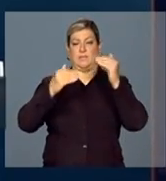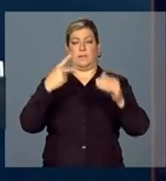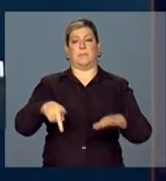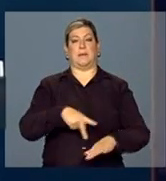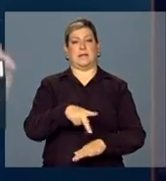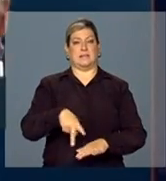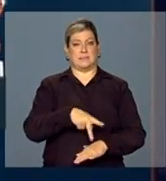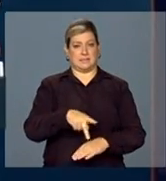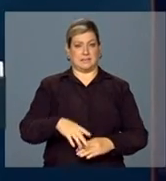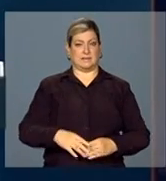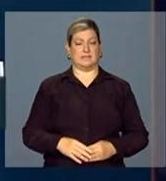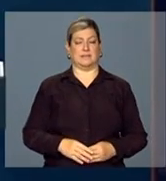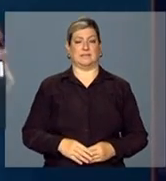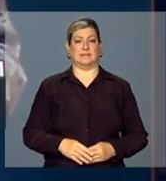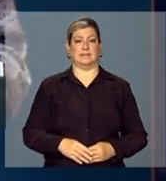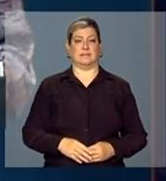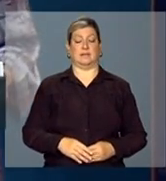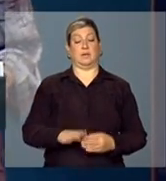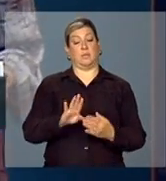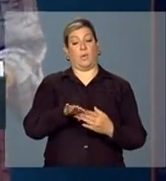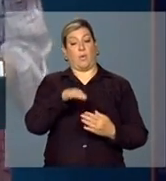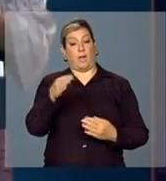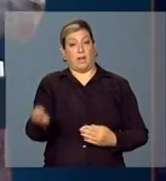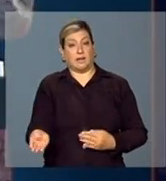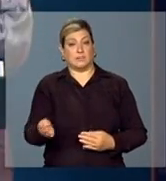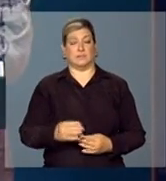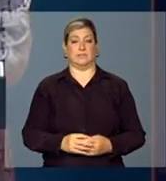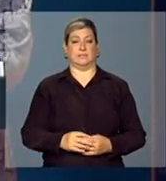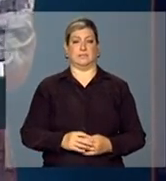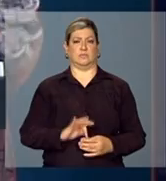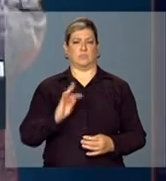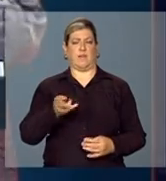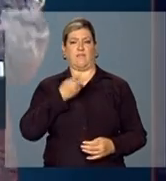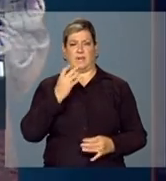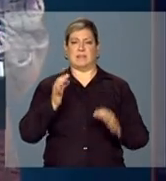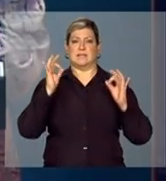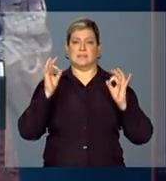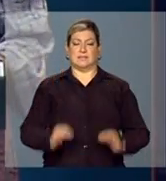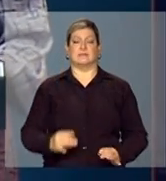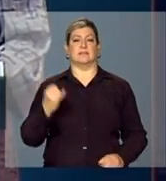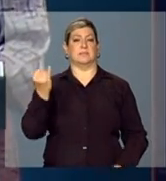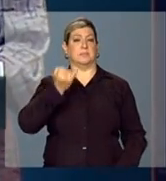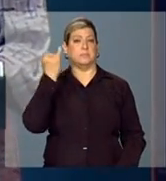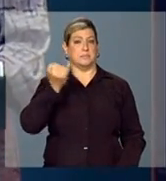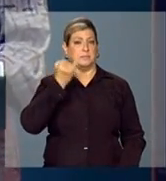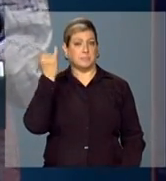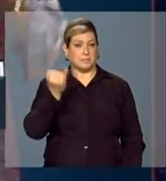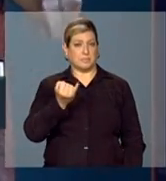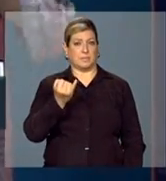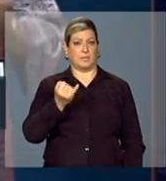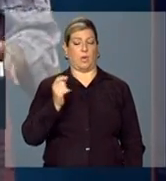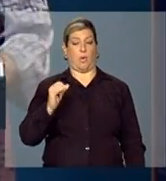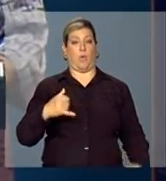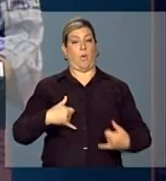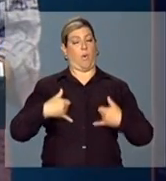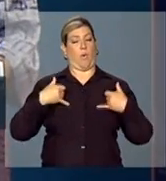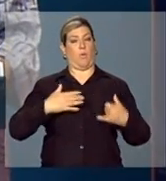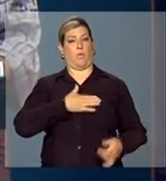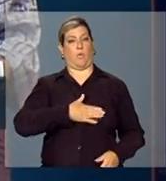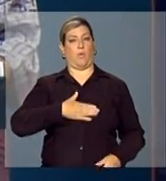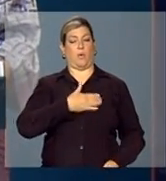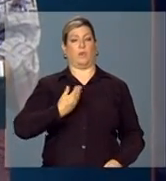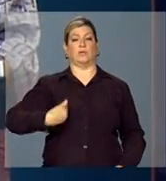país. De um lado, a afirmação da importância e do orgulho que